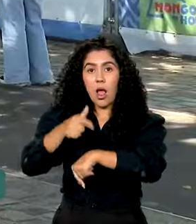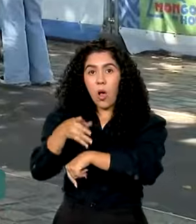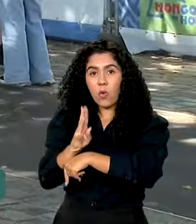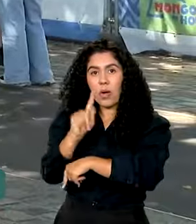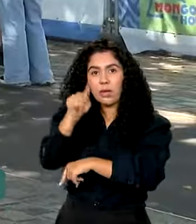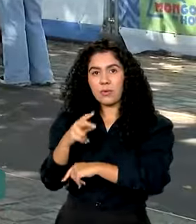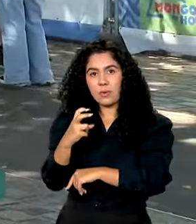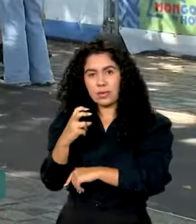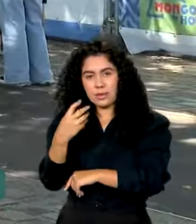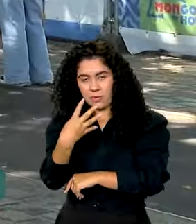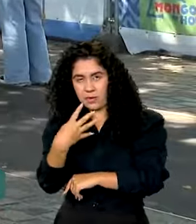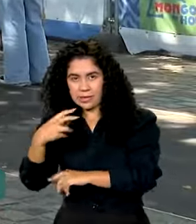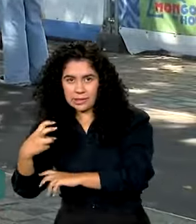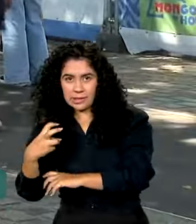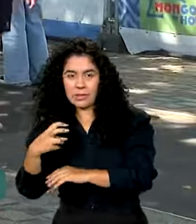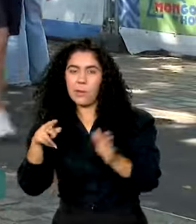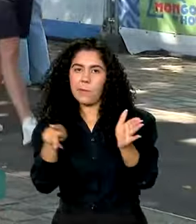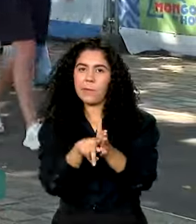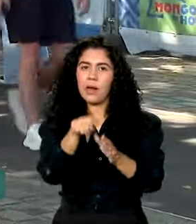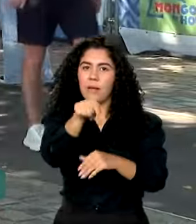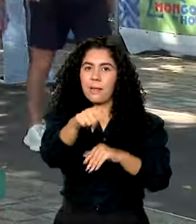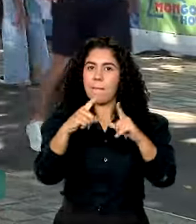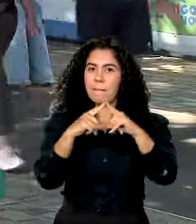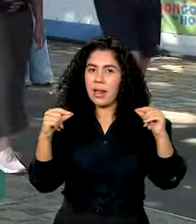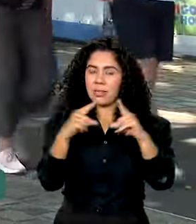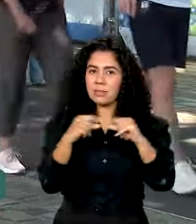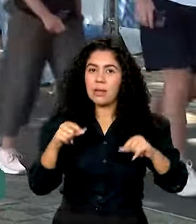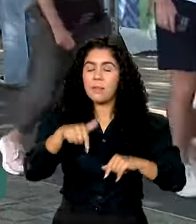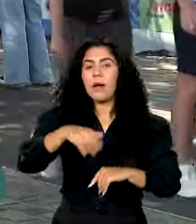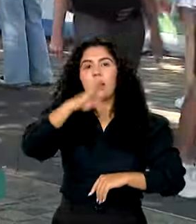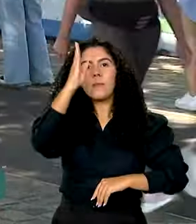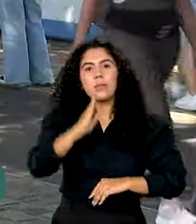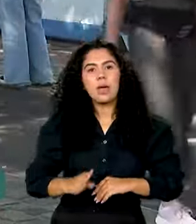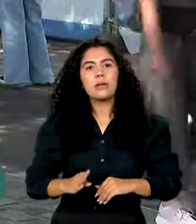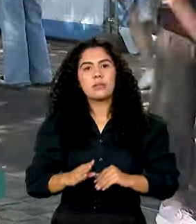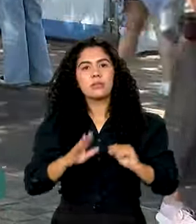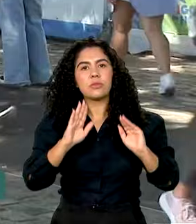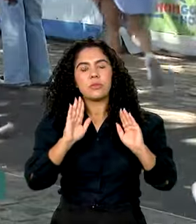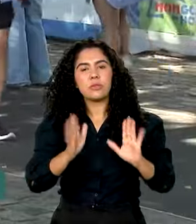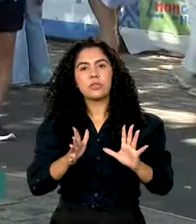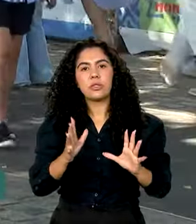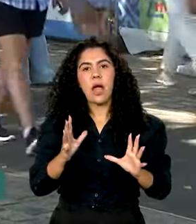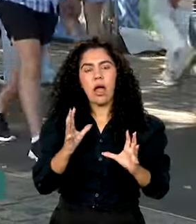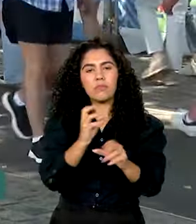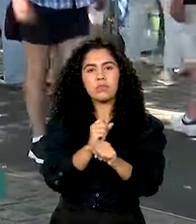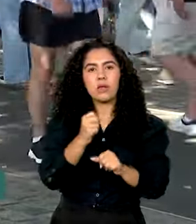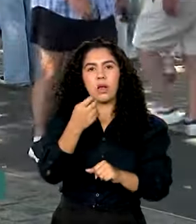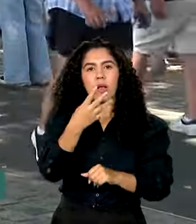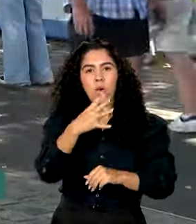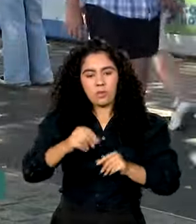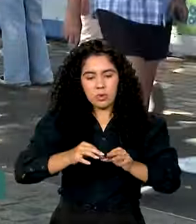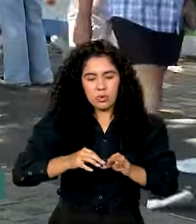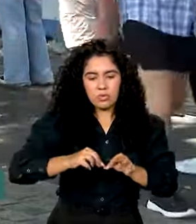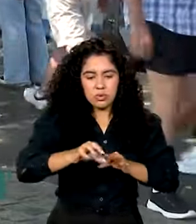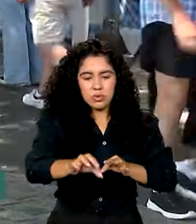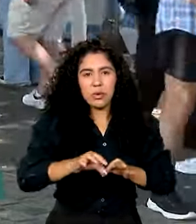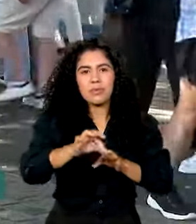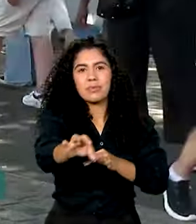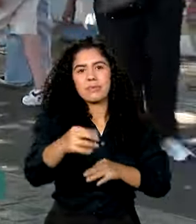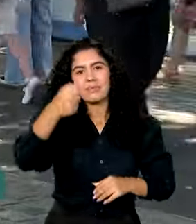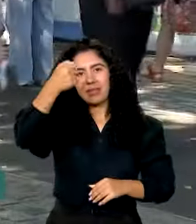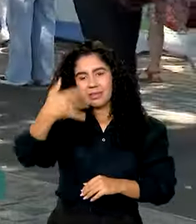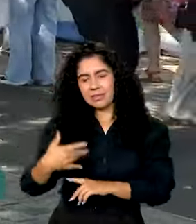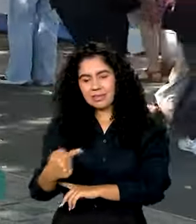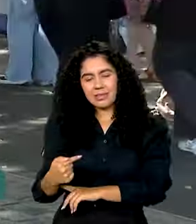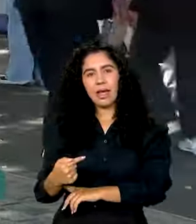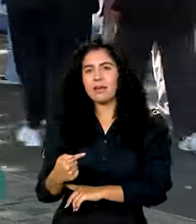da tarde, no horário aí de Brasília. O Brasil terminou o revezamento 4x100 em 7º lugar e está fora da final